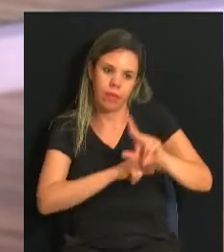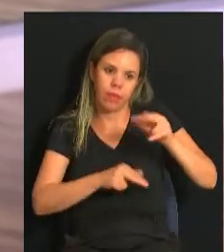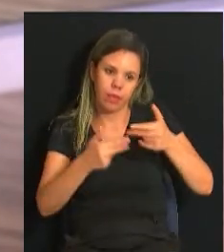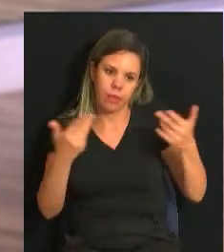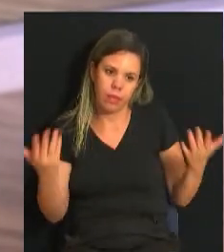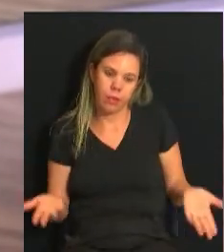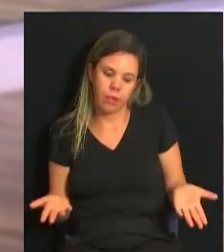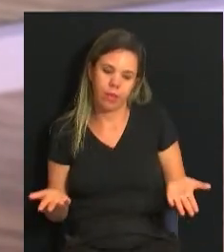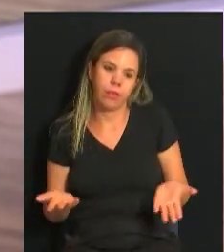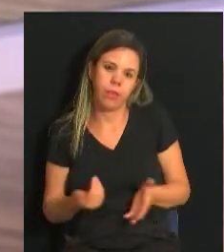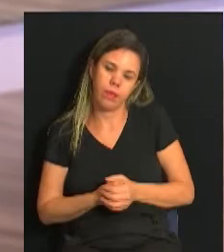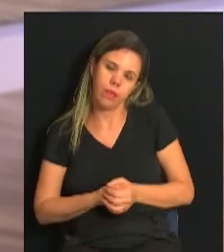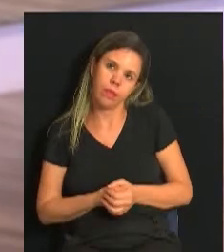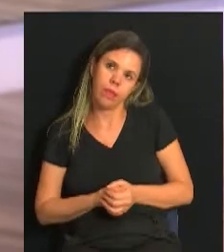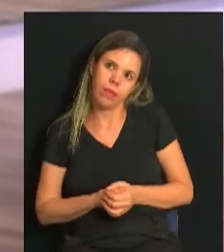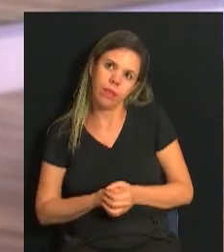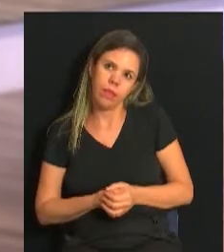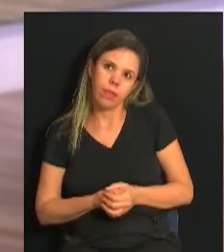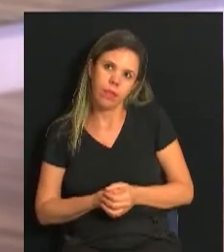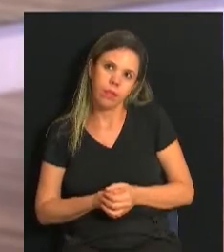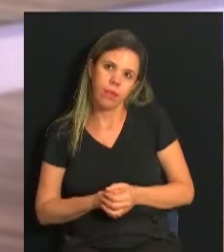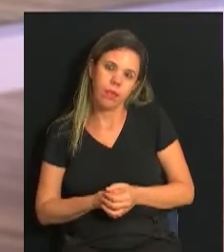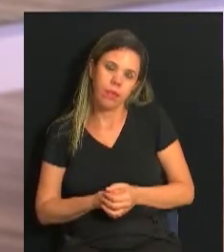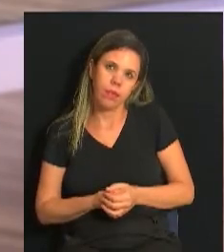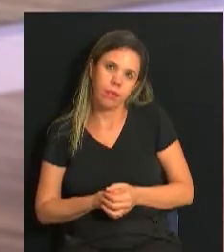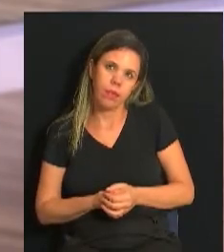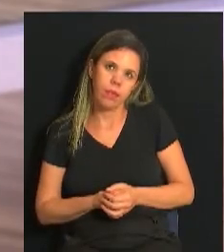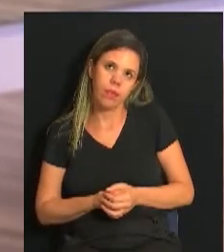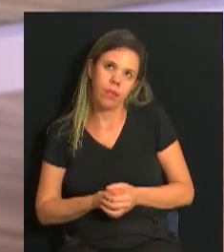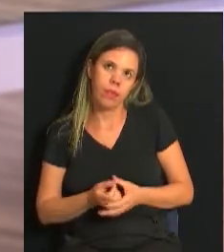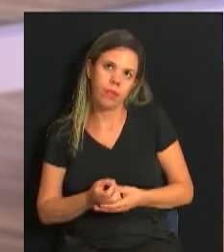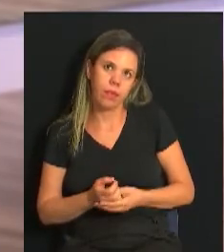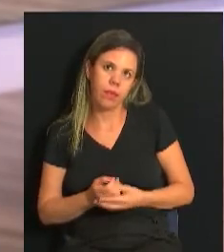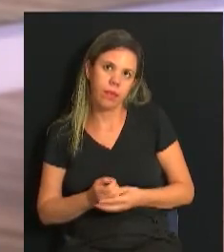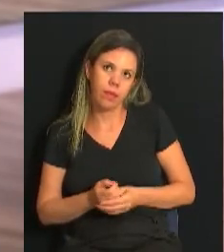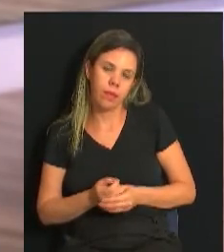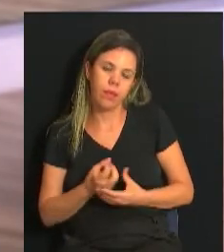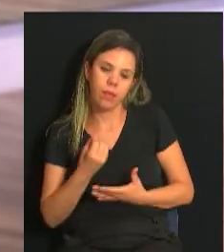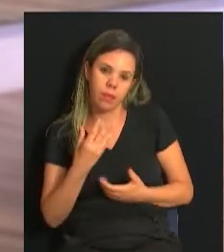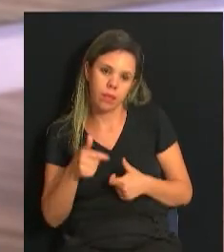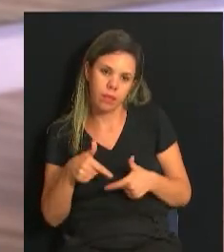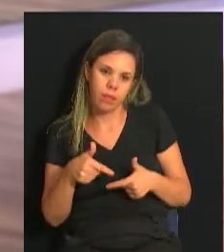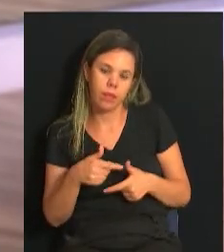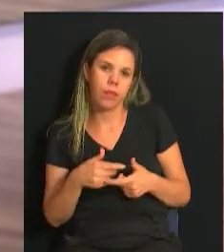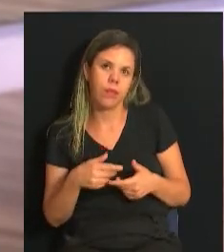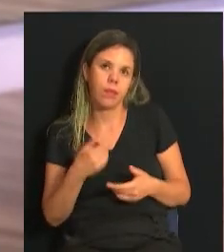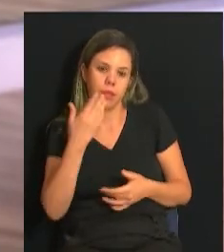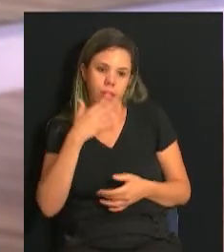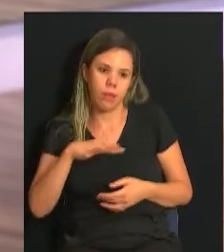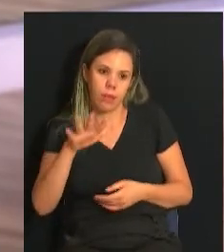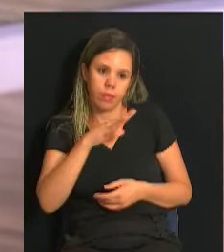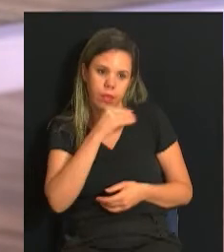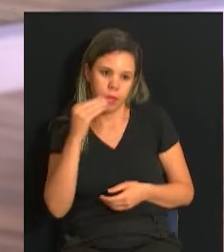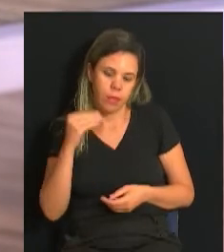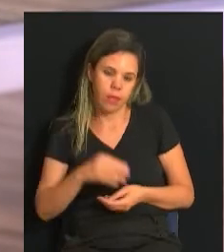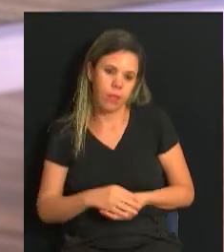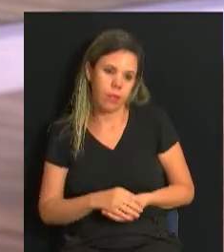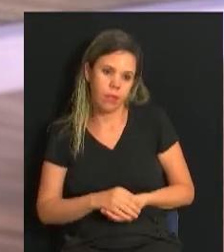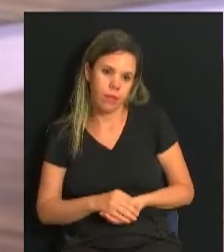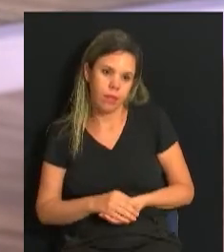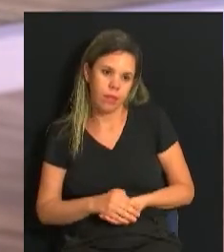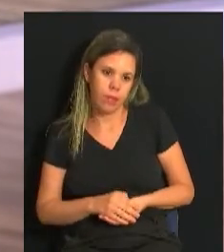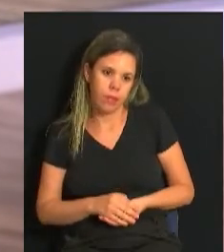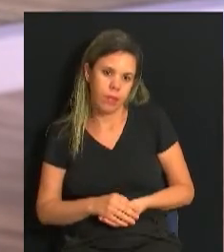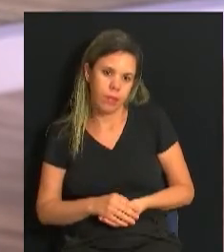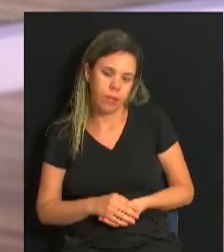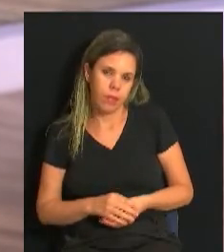linda né mas eu evito muito bem assim com as crianças e adolescentes né então se